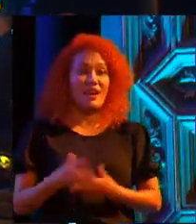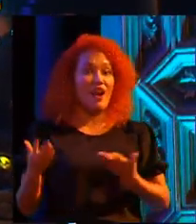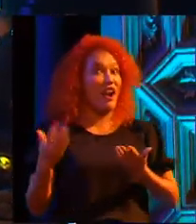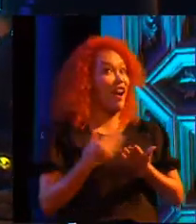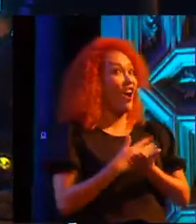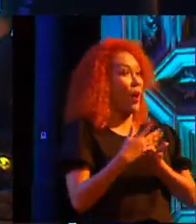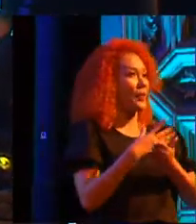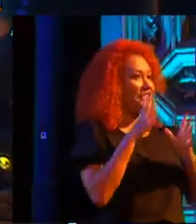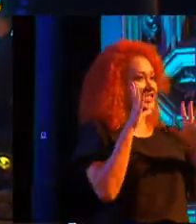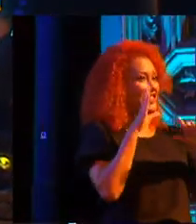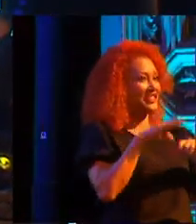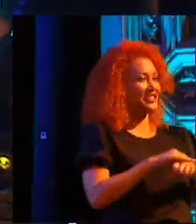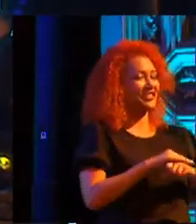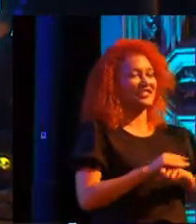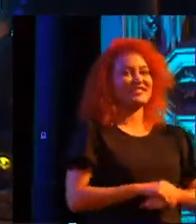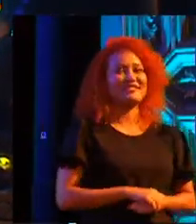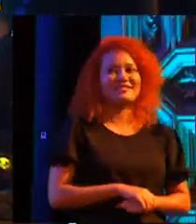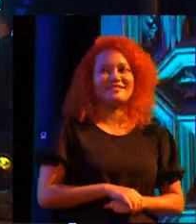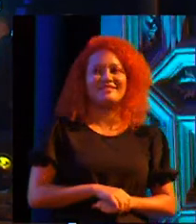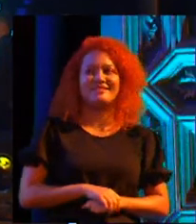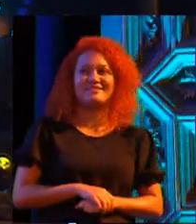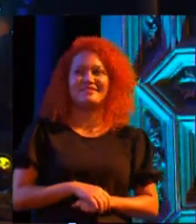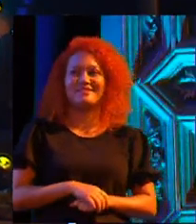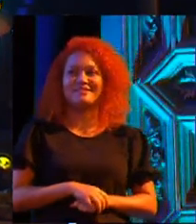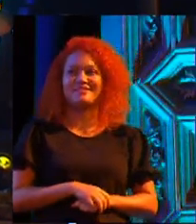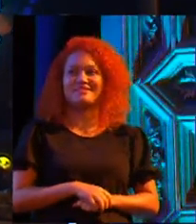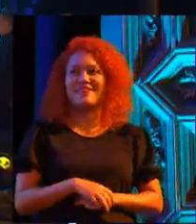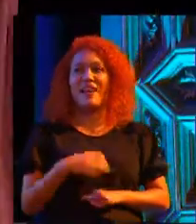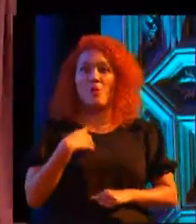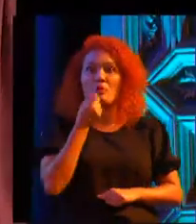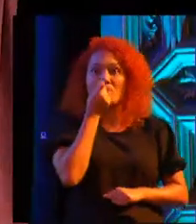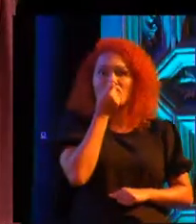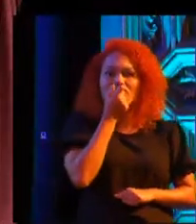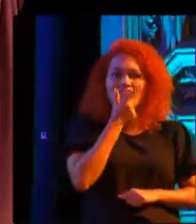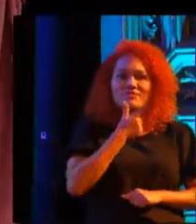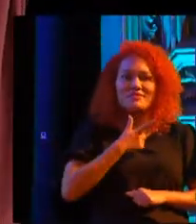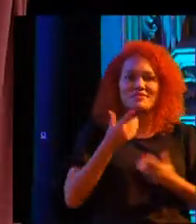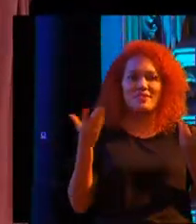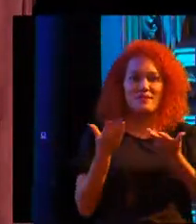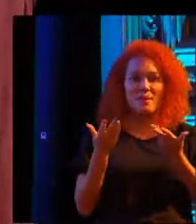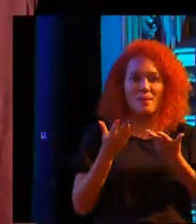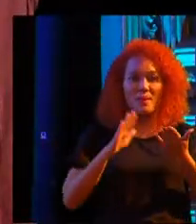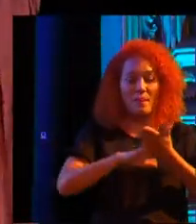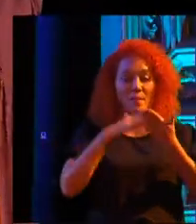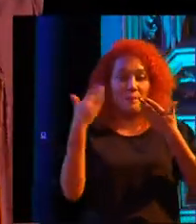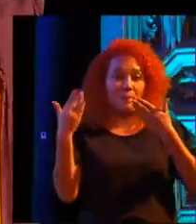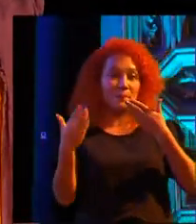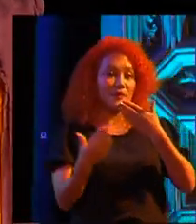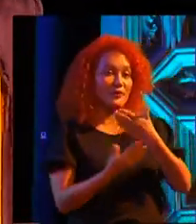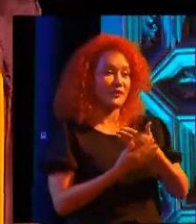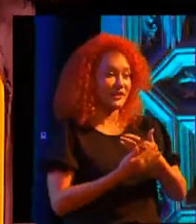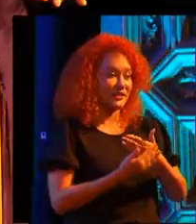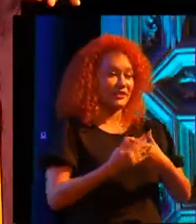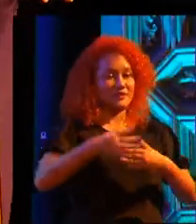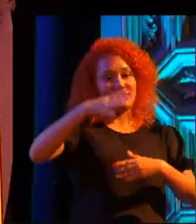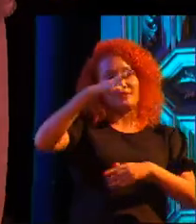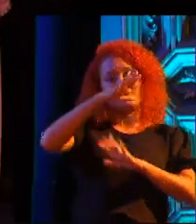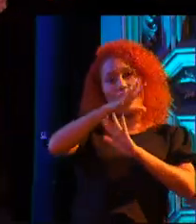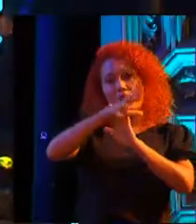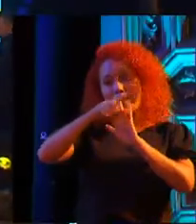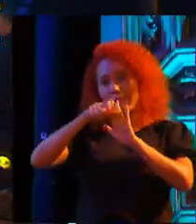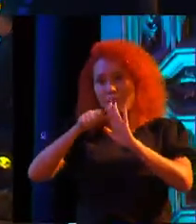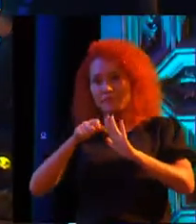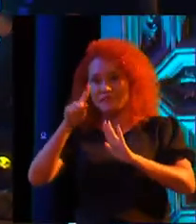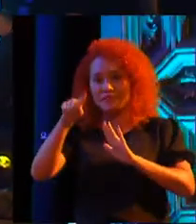hein? Tô super malemolente. Aliás, eu acho que o momento é oportuno para o encontro com o Amazônida e seu